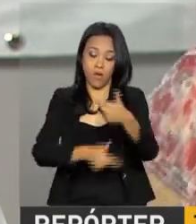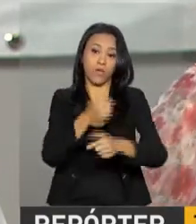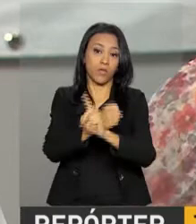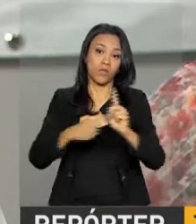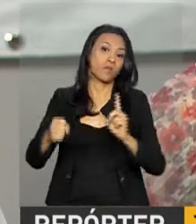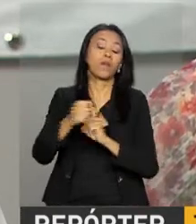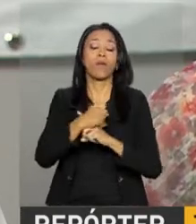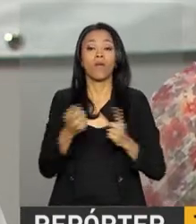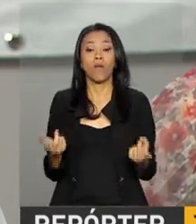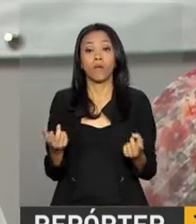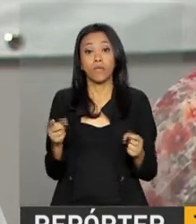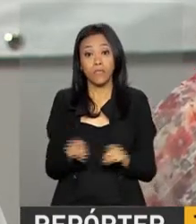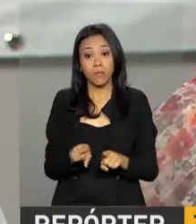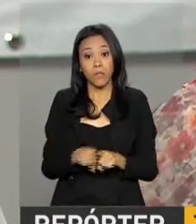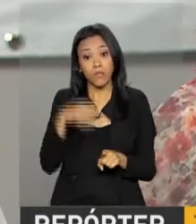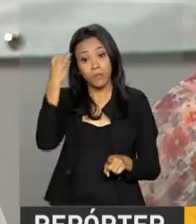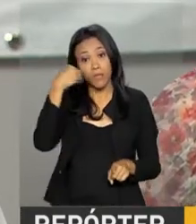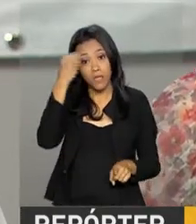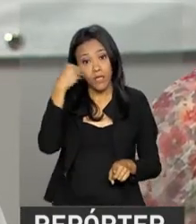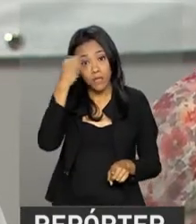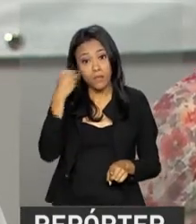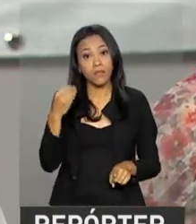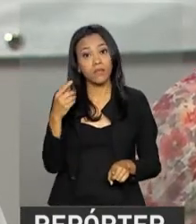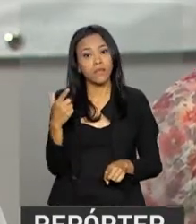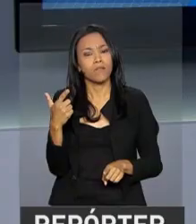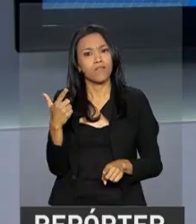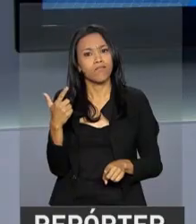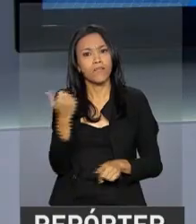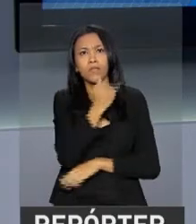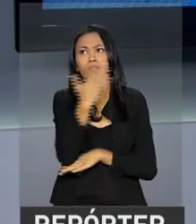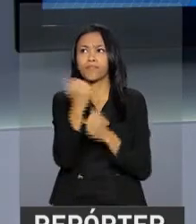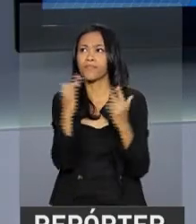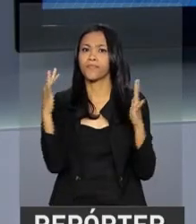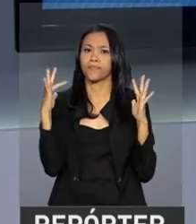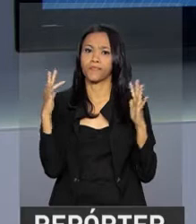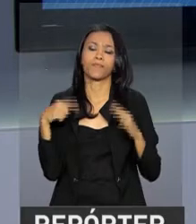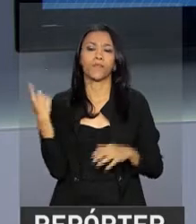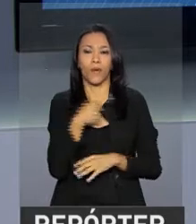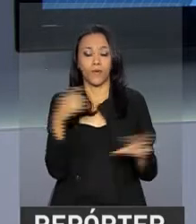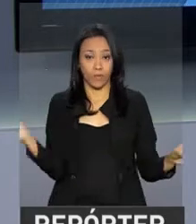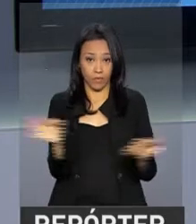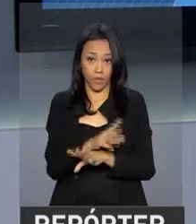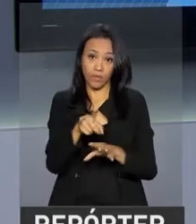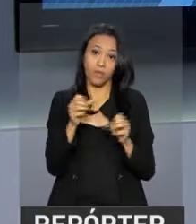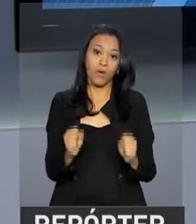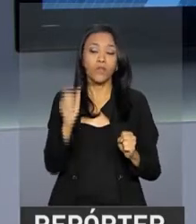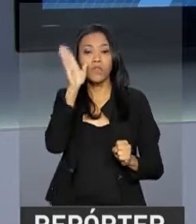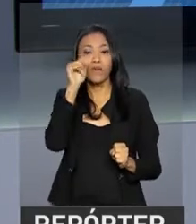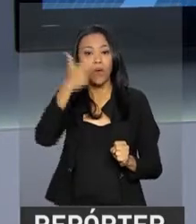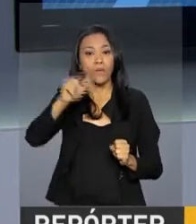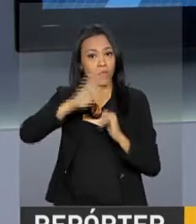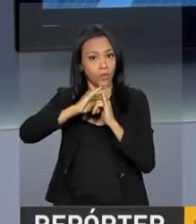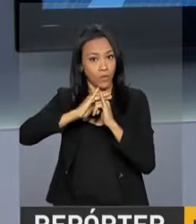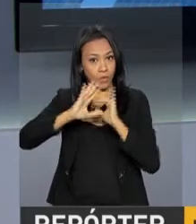do cidadão comum e experiências que se inspiram na natureza mas ficamos por aqui você pode rever as reportagens